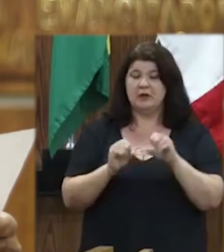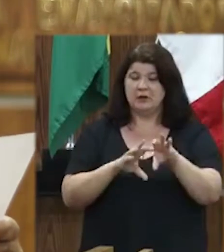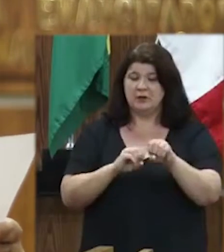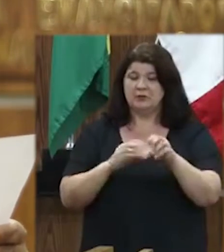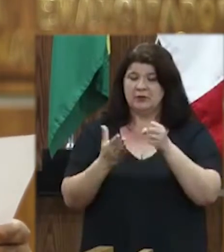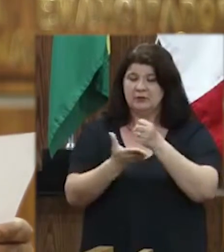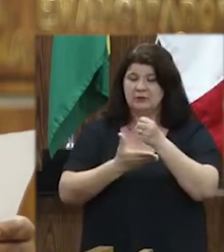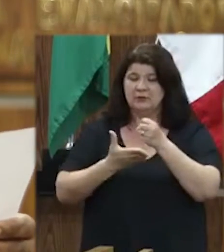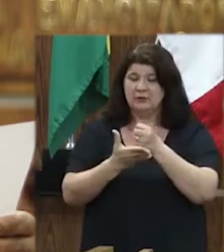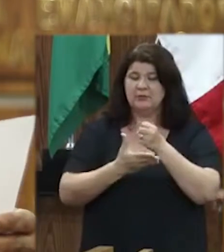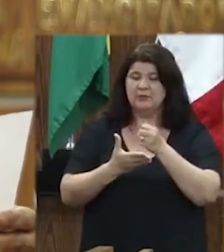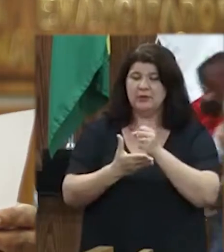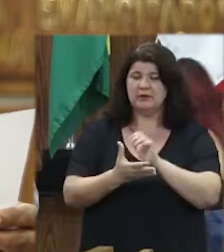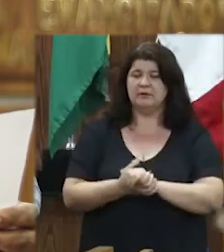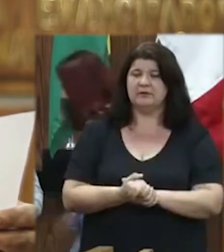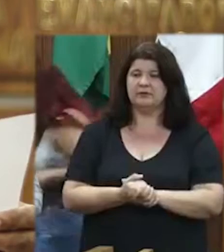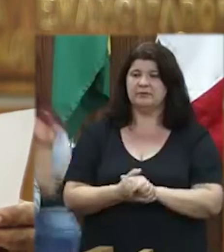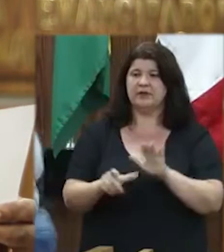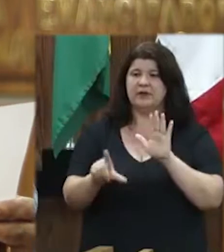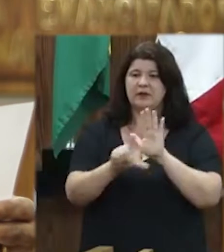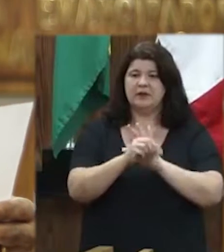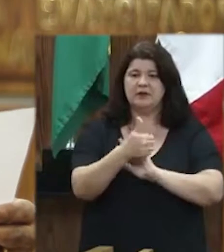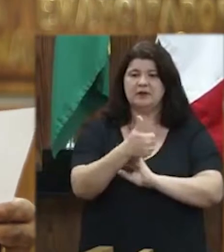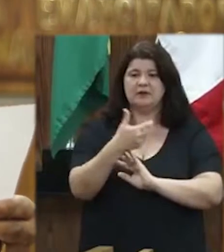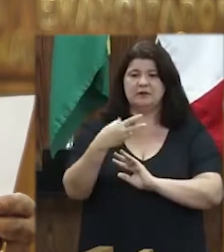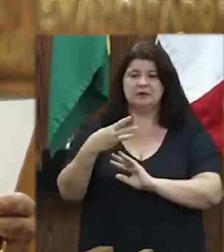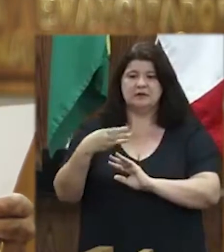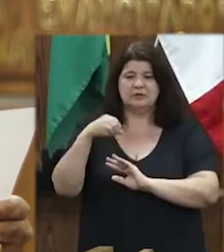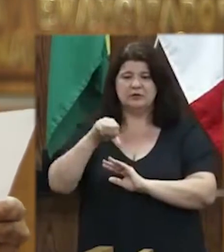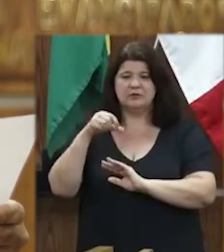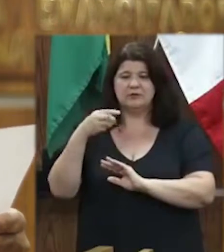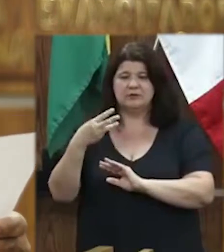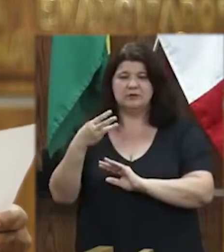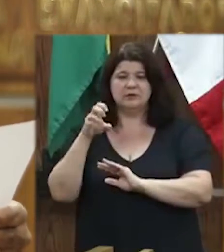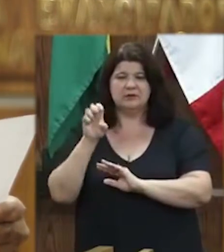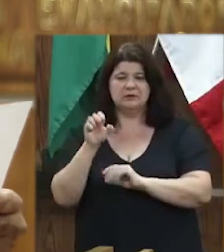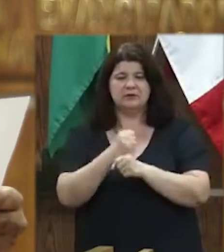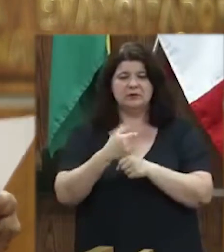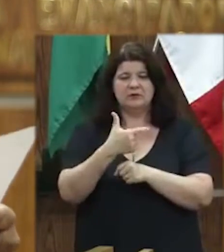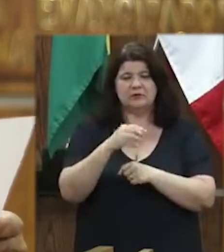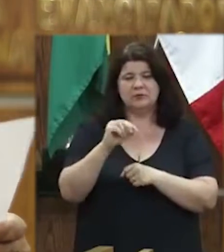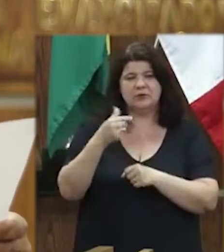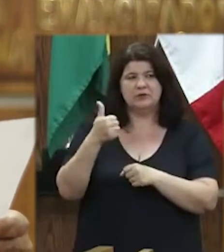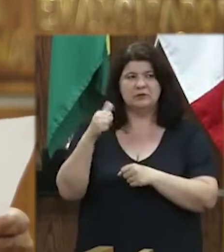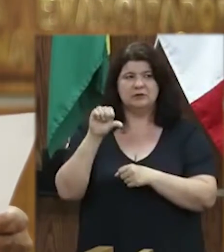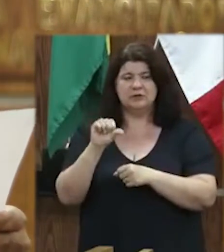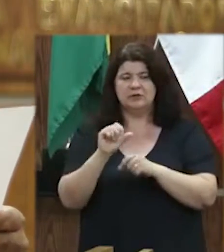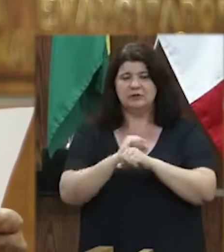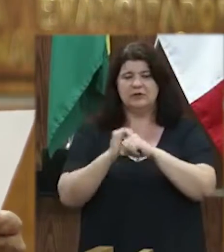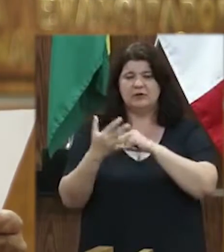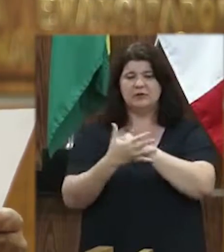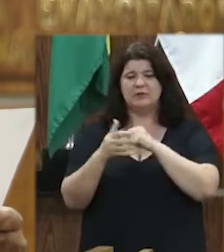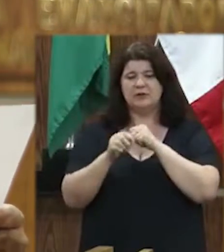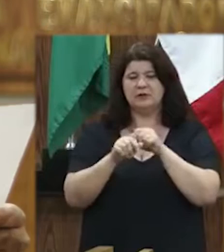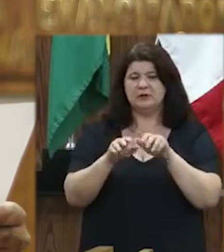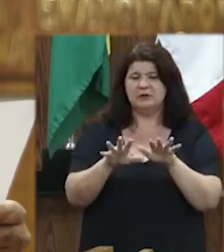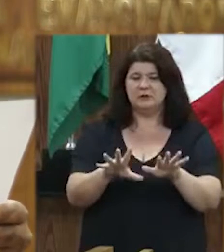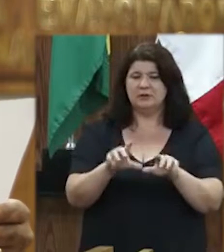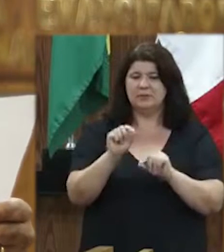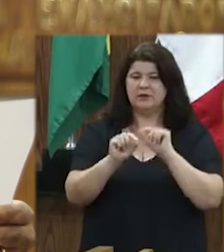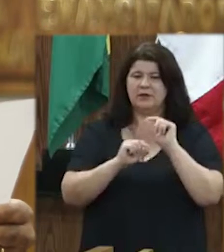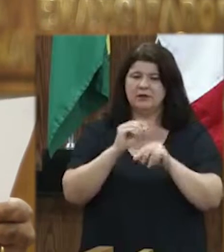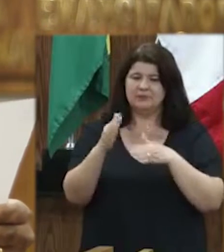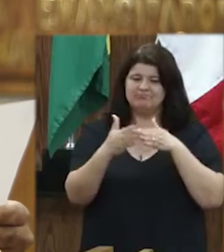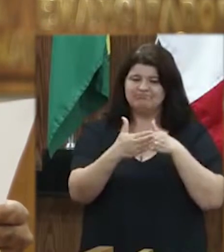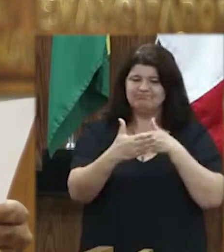Lei 9.394/96 e pela Lei 13.935 de 2019. Em razão da pandemia da Covid-19 e das